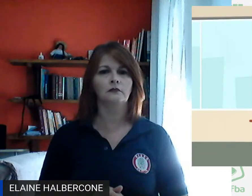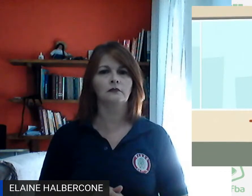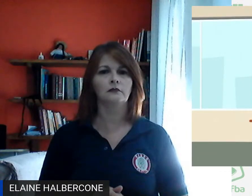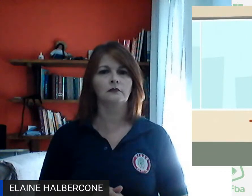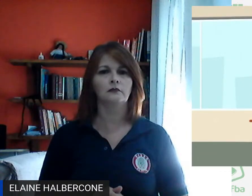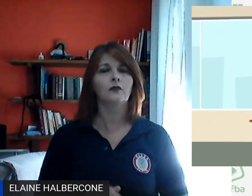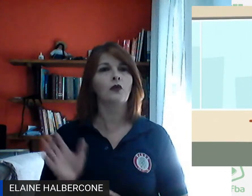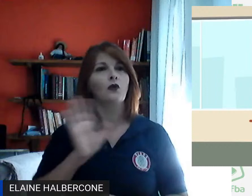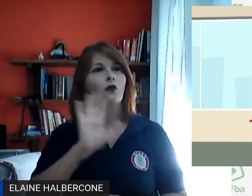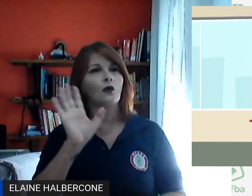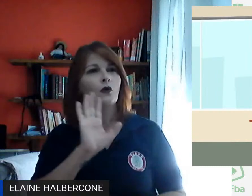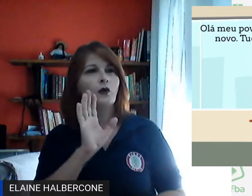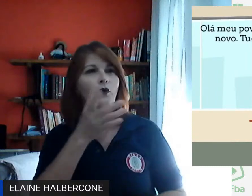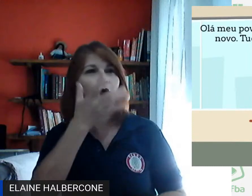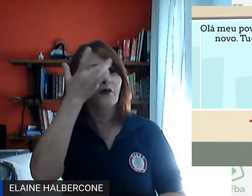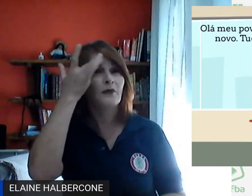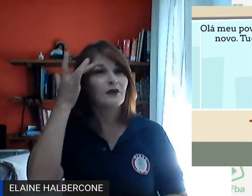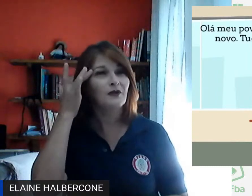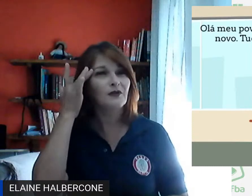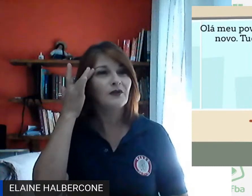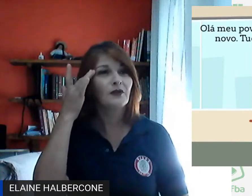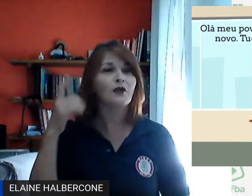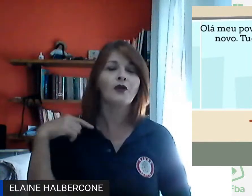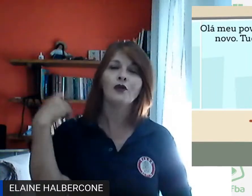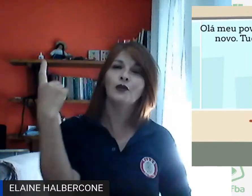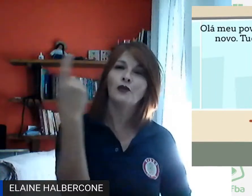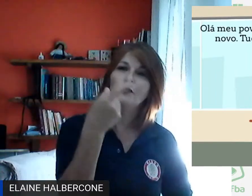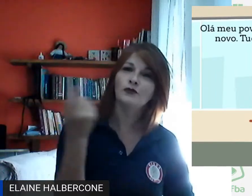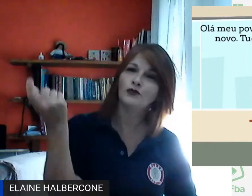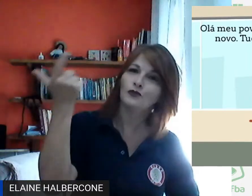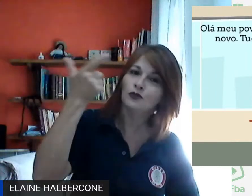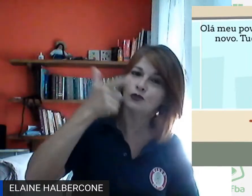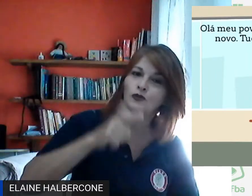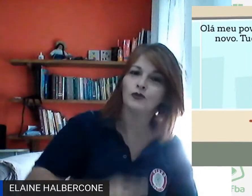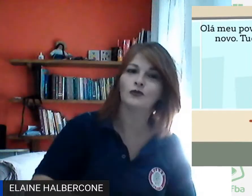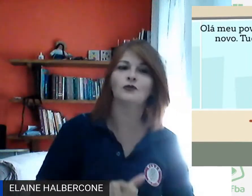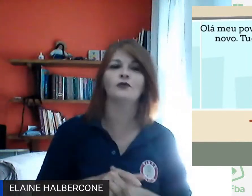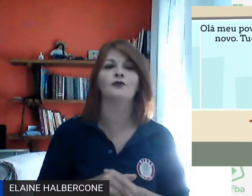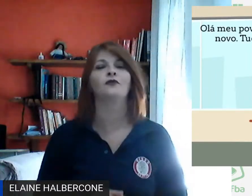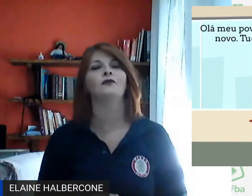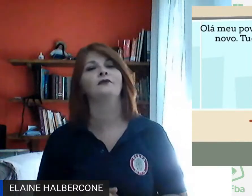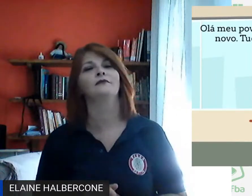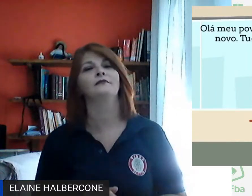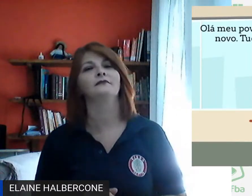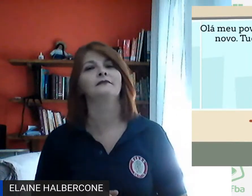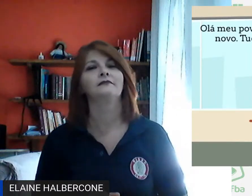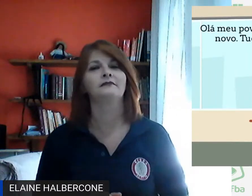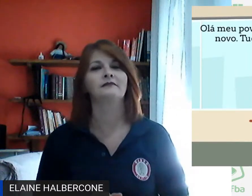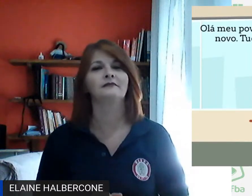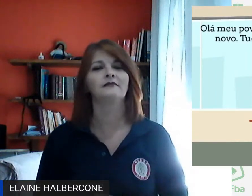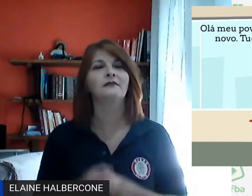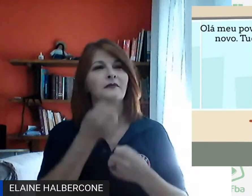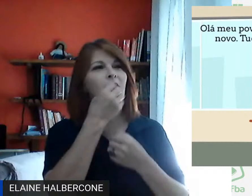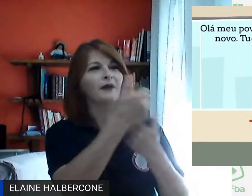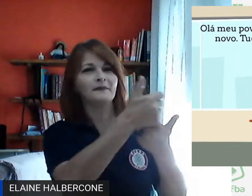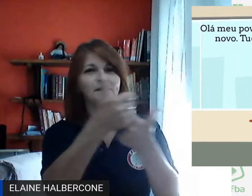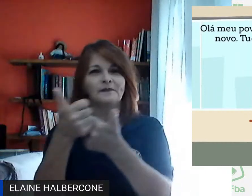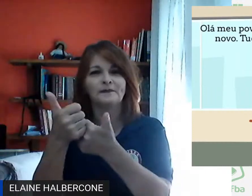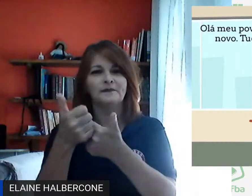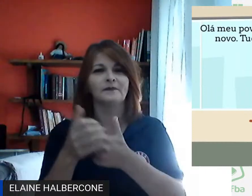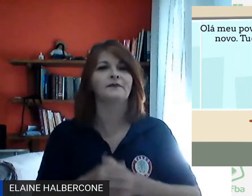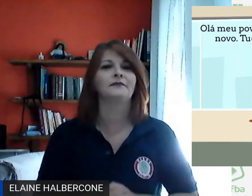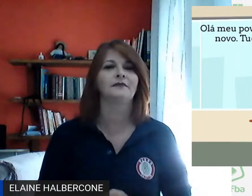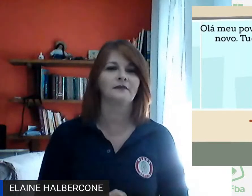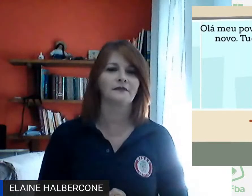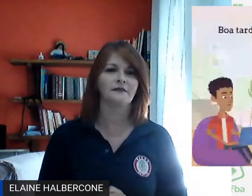Olá, meu povo. Estamos nós aqui de novo. Tudo bem com vocês?